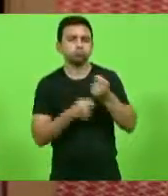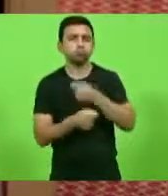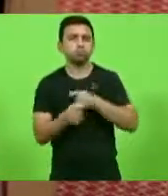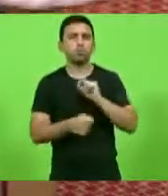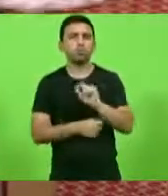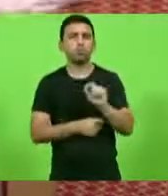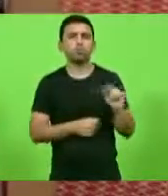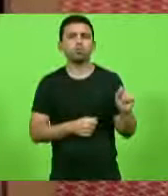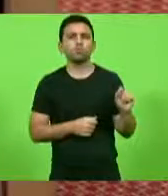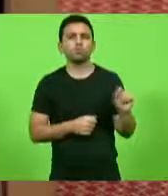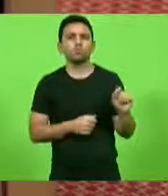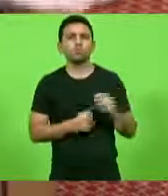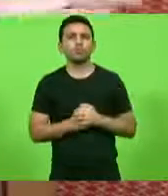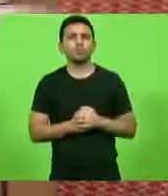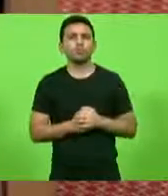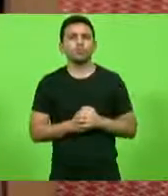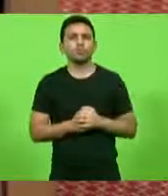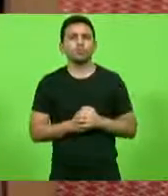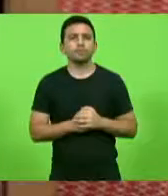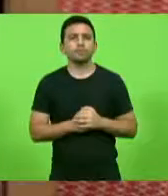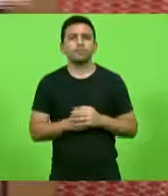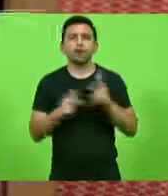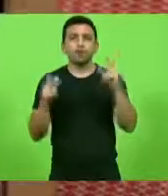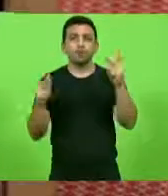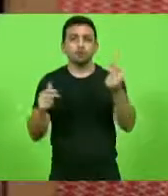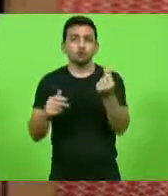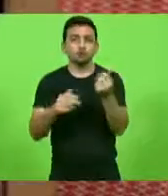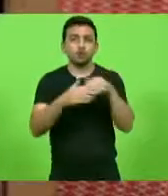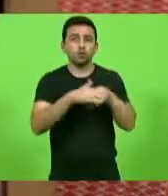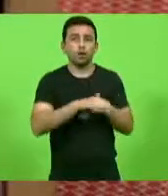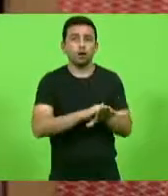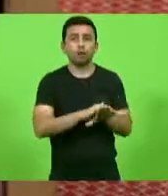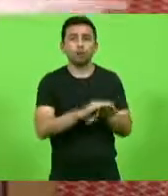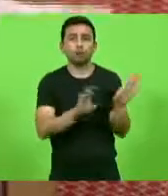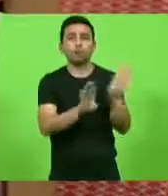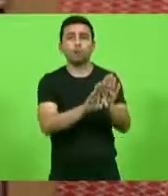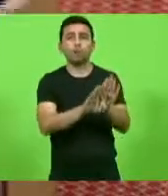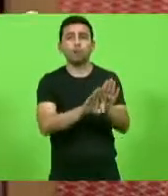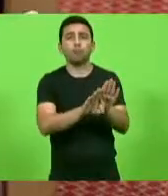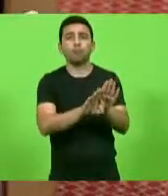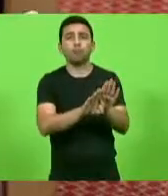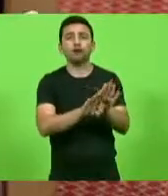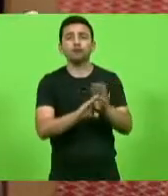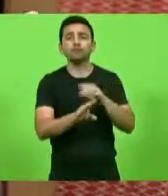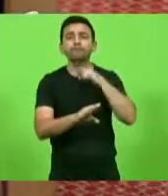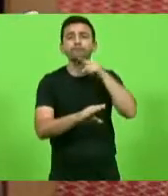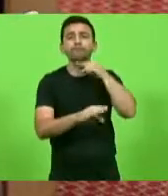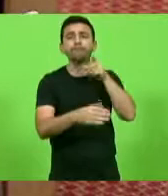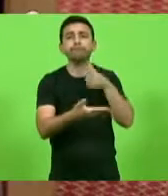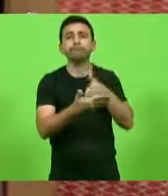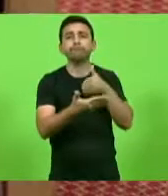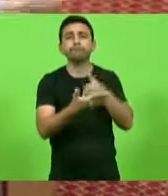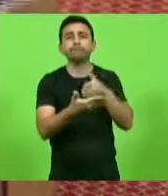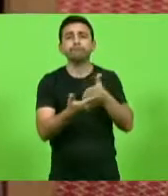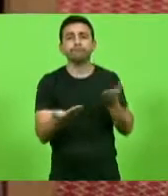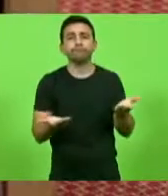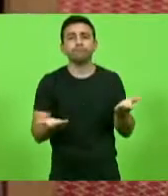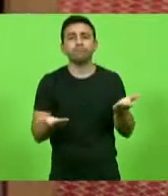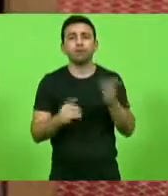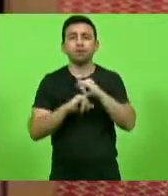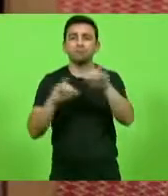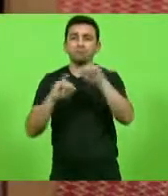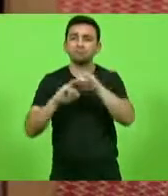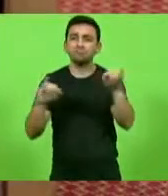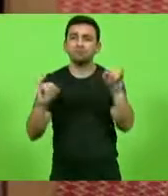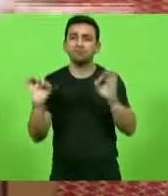nem é um cofre aquilo lá, está fechado, e nós não temos notícia nenhuma, deputado Silvio,